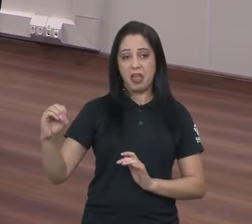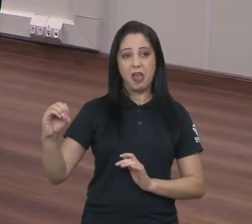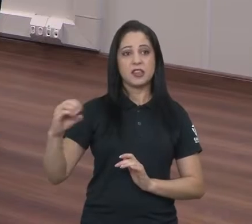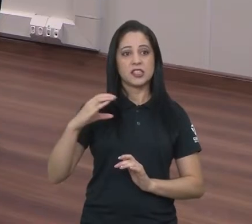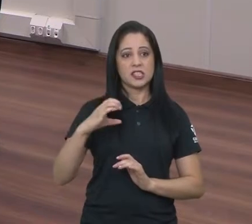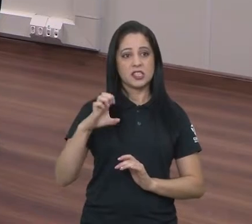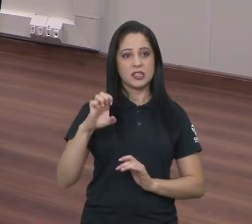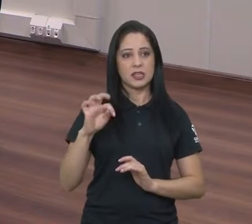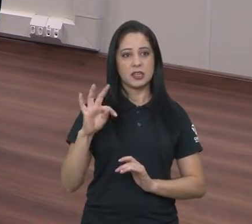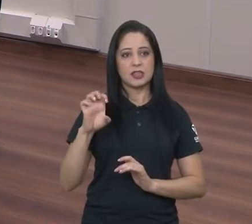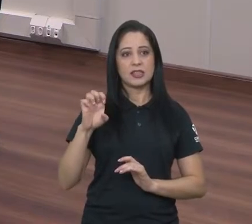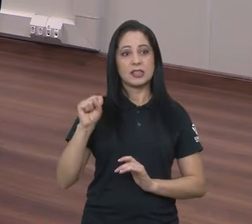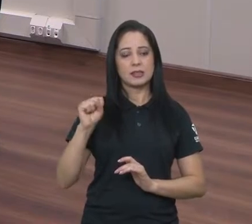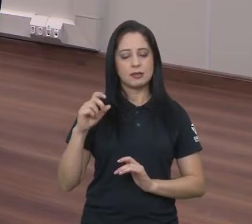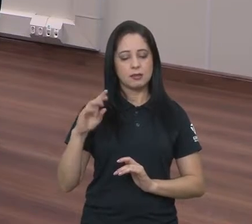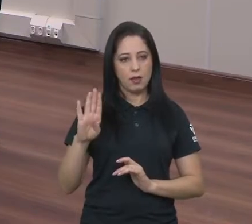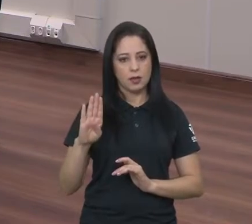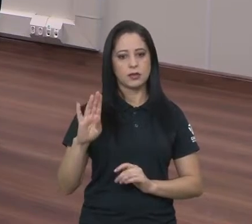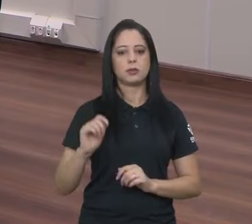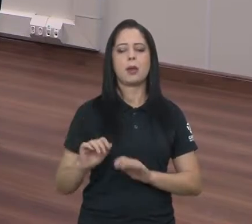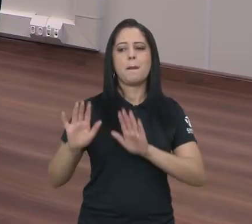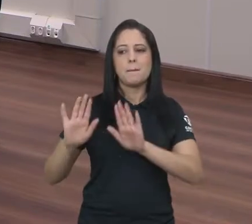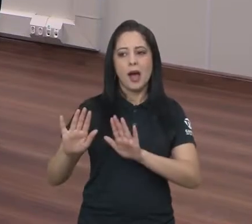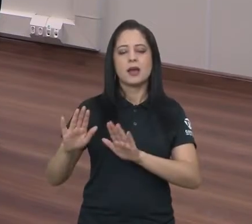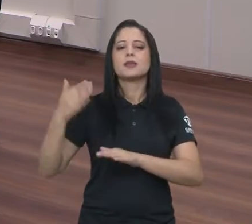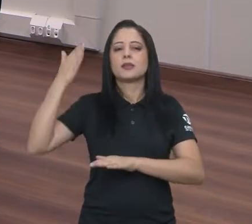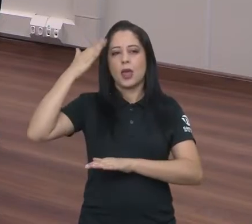nós entendemos que isso tem uma vida útil, né?